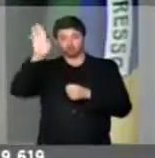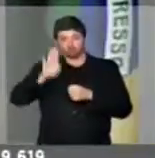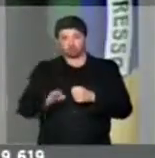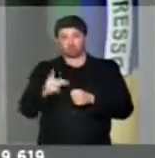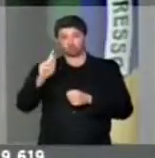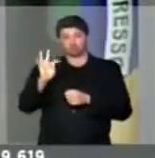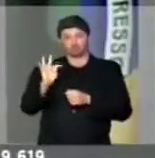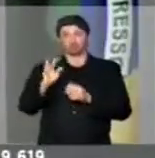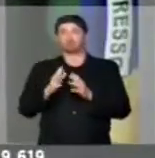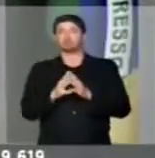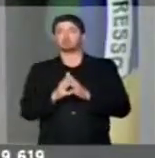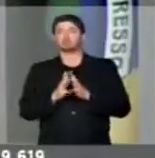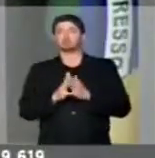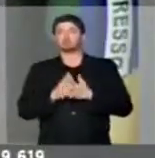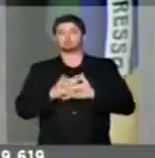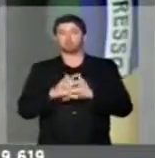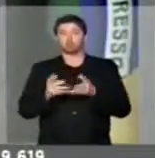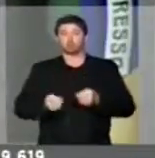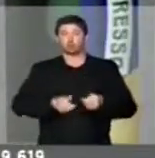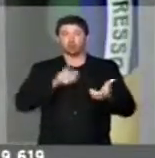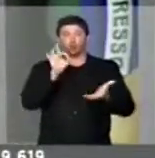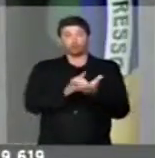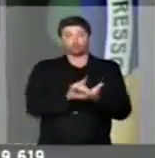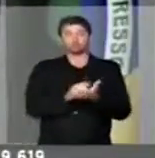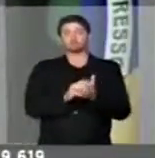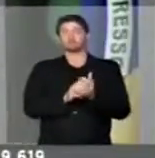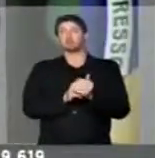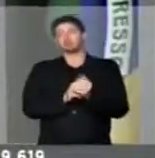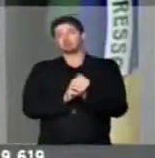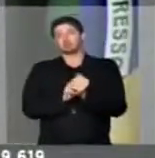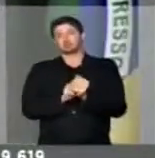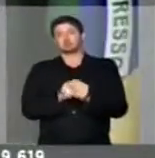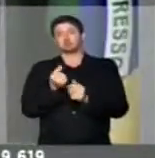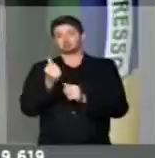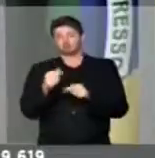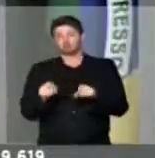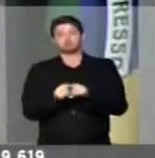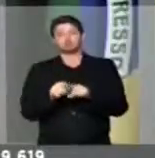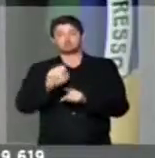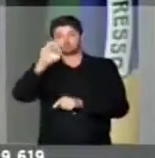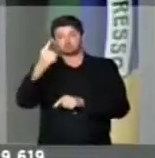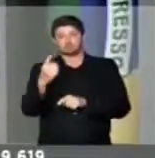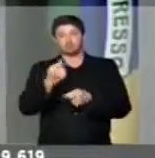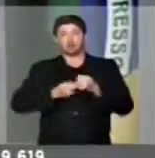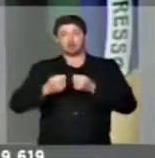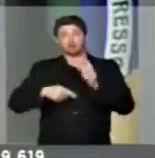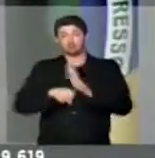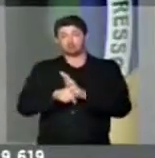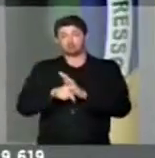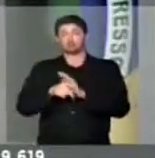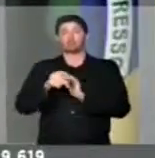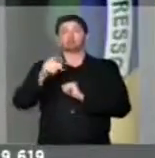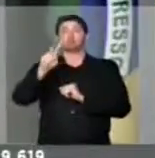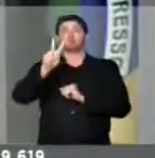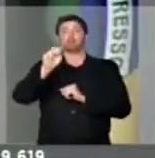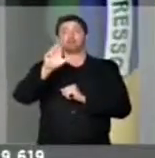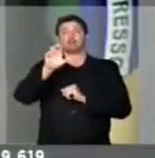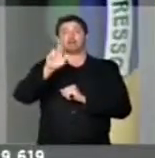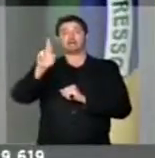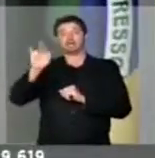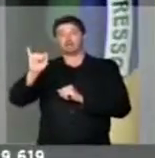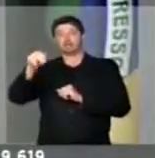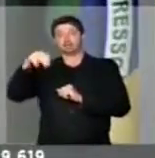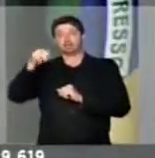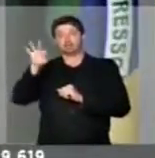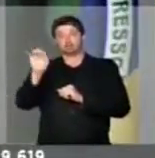para o PT, em doações oficiais e em espécie, o ex-tesoureiro do partido, João Vacari